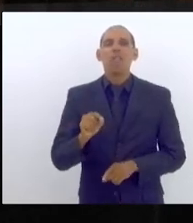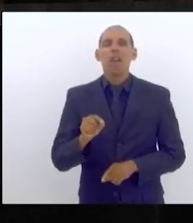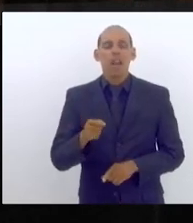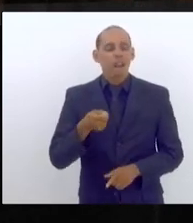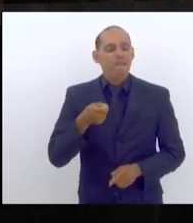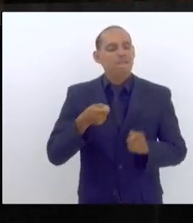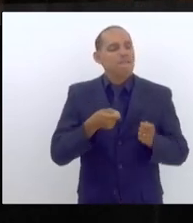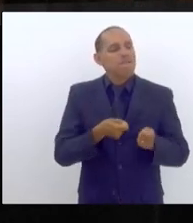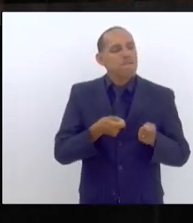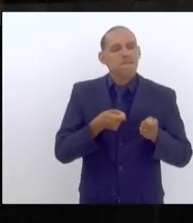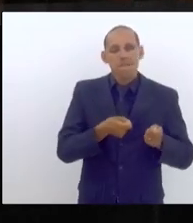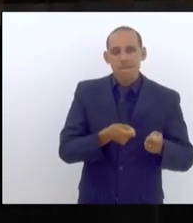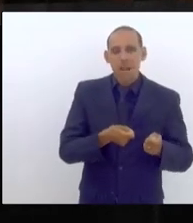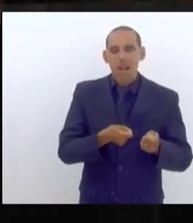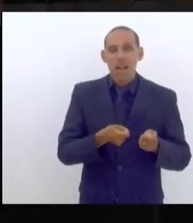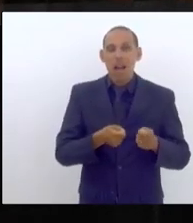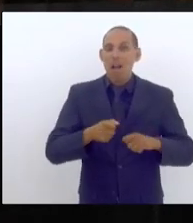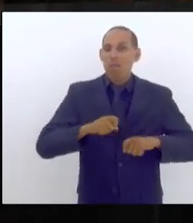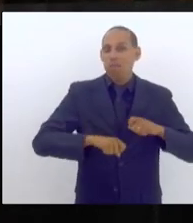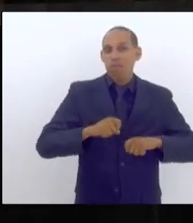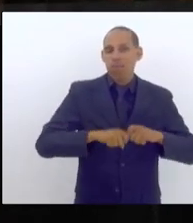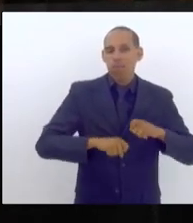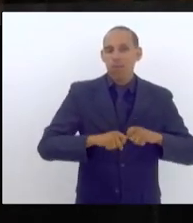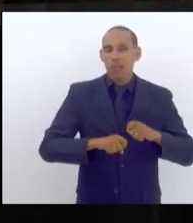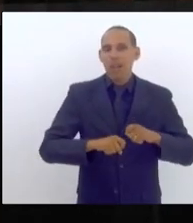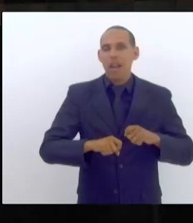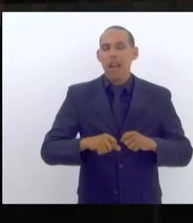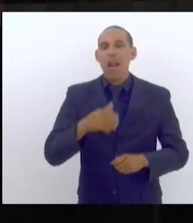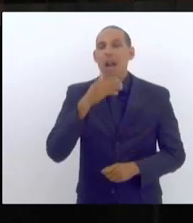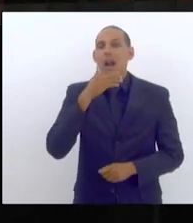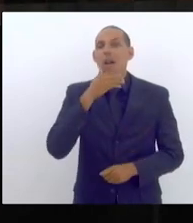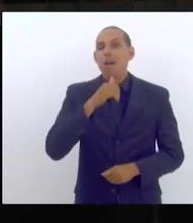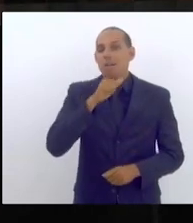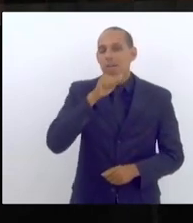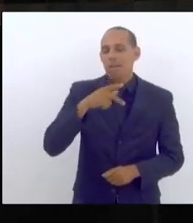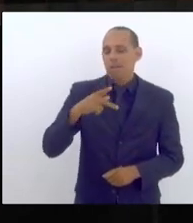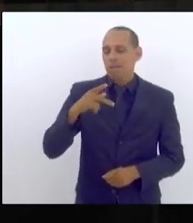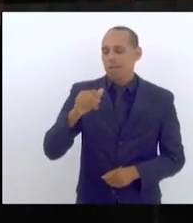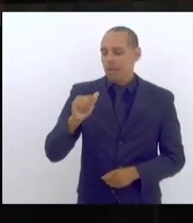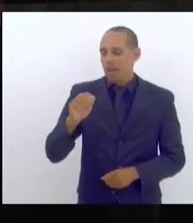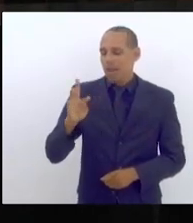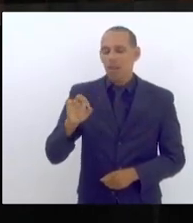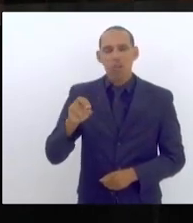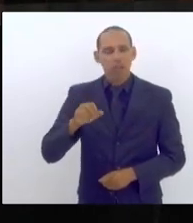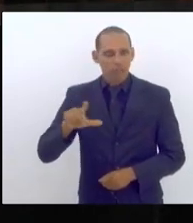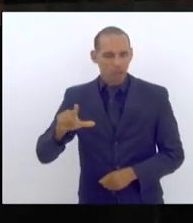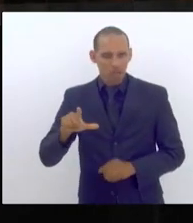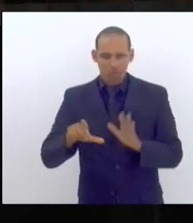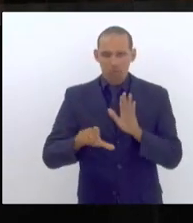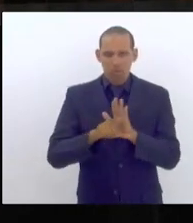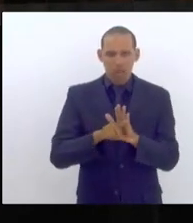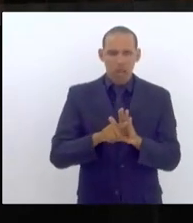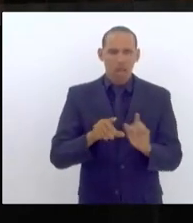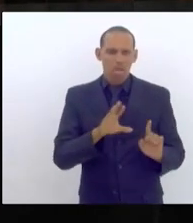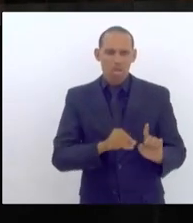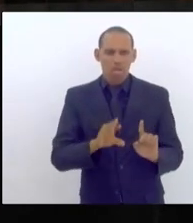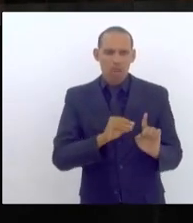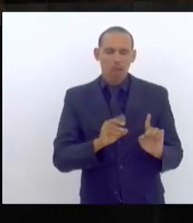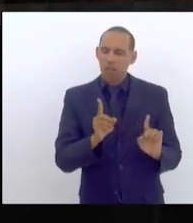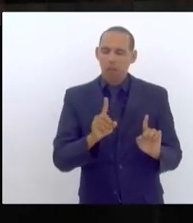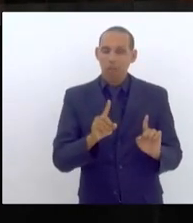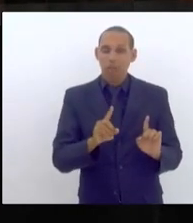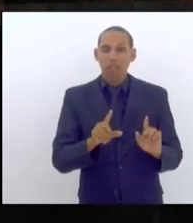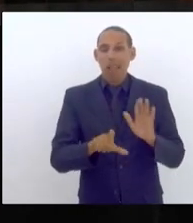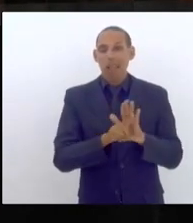sexual patronal não é a mesma coisa da lei do assédio, deputada Marina do MST. A lei do assédio